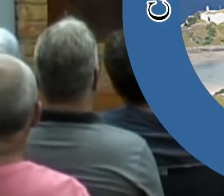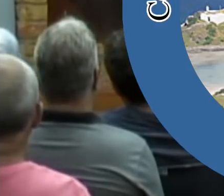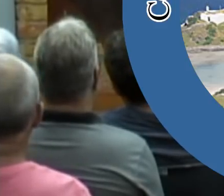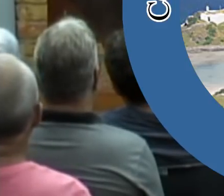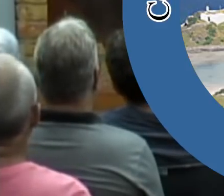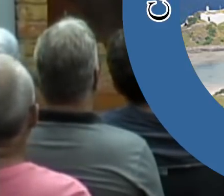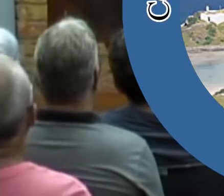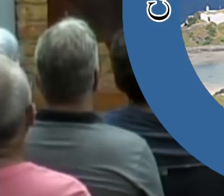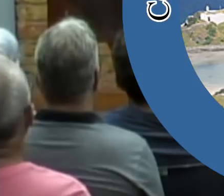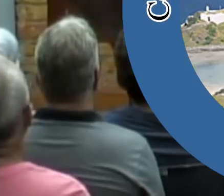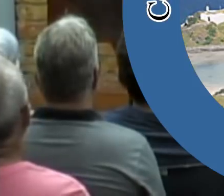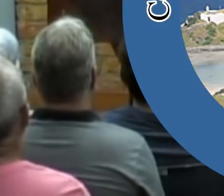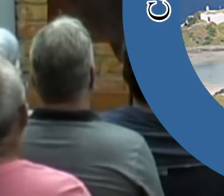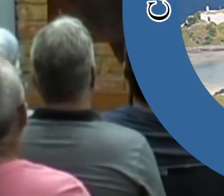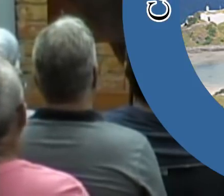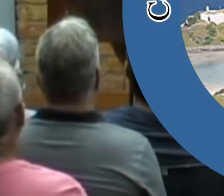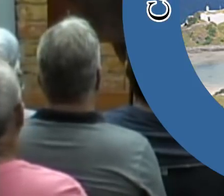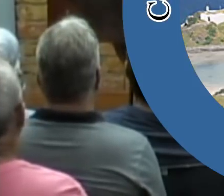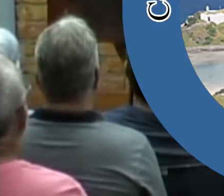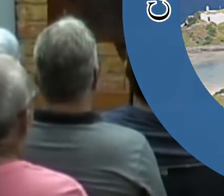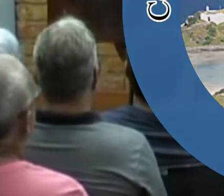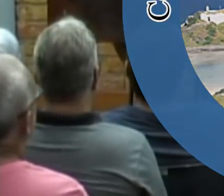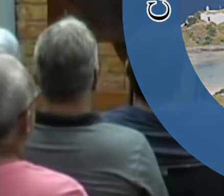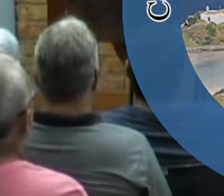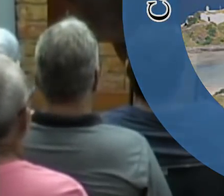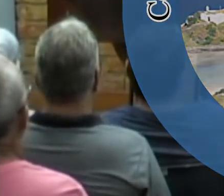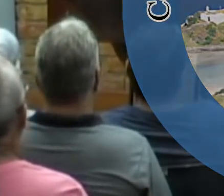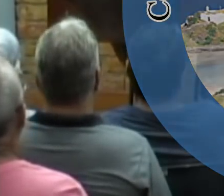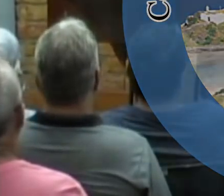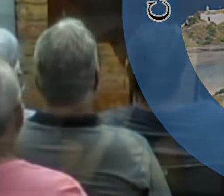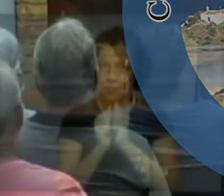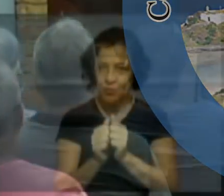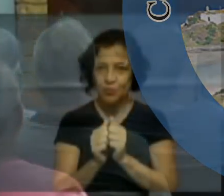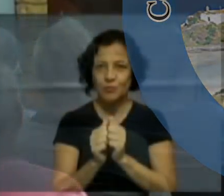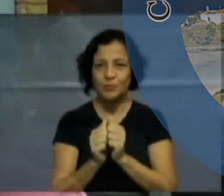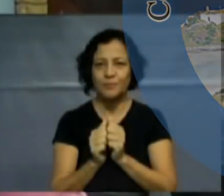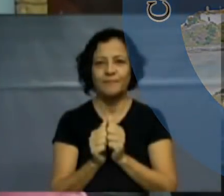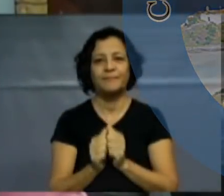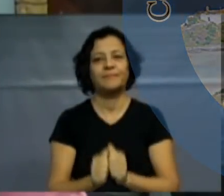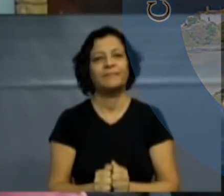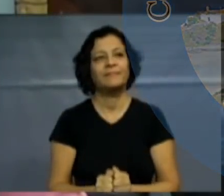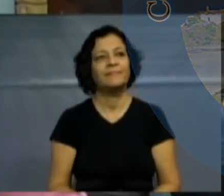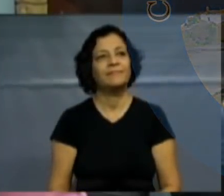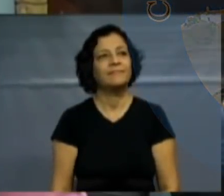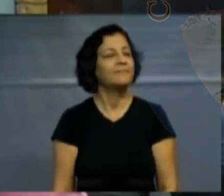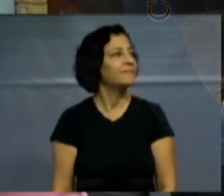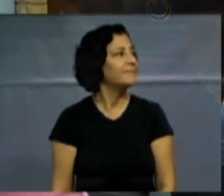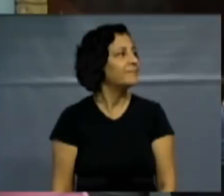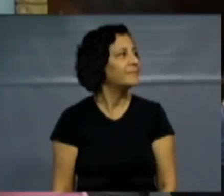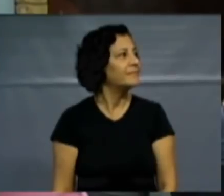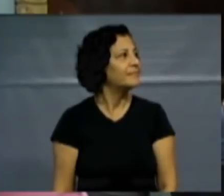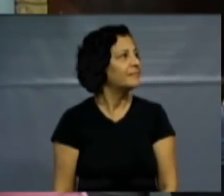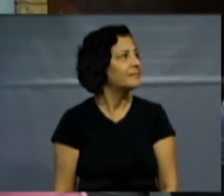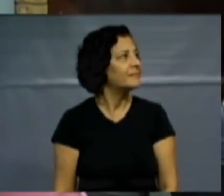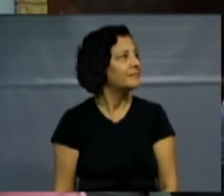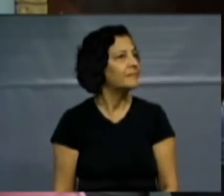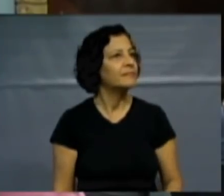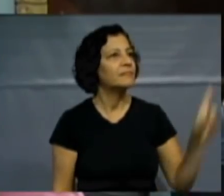Que a paz do nosso Mestre Jesus esteja conosco, com certeza está, já há muito tempo. Nós